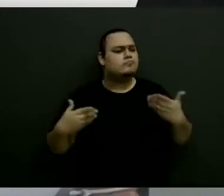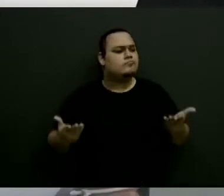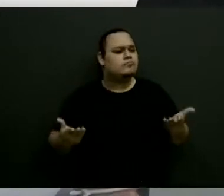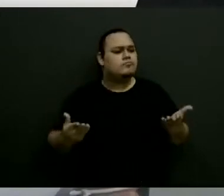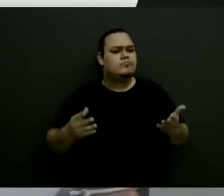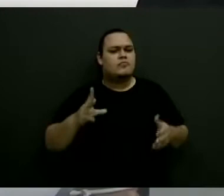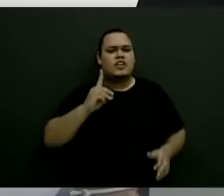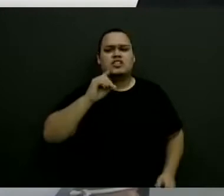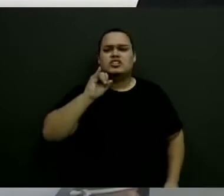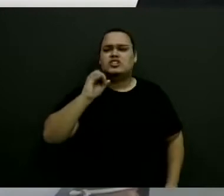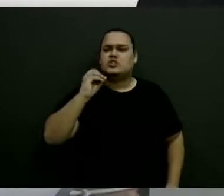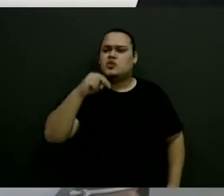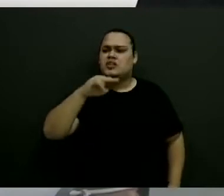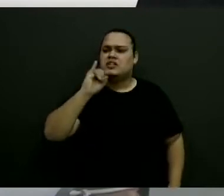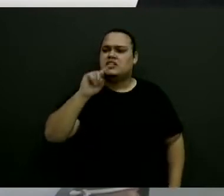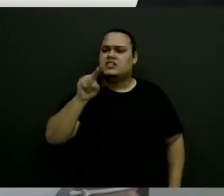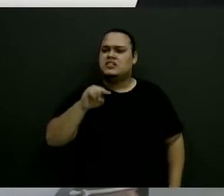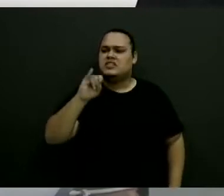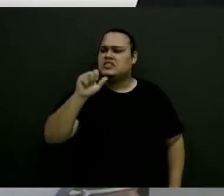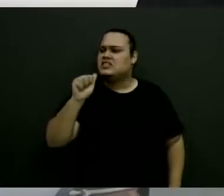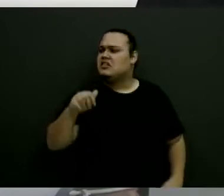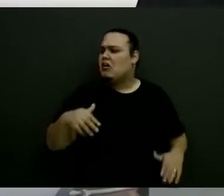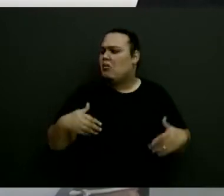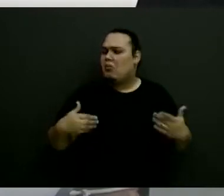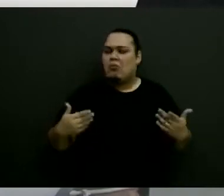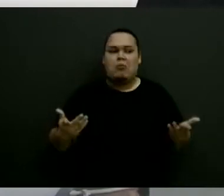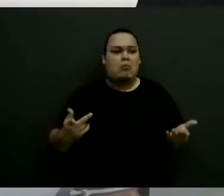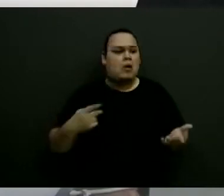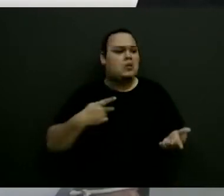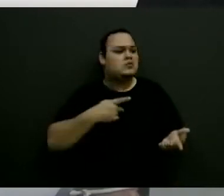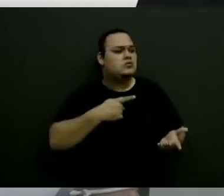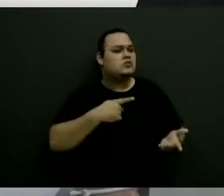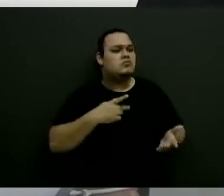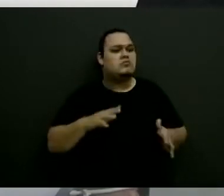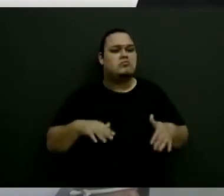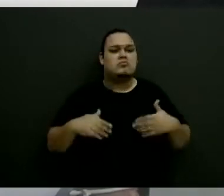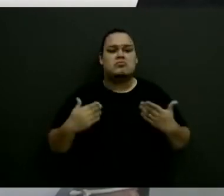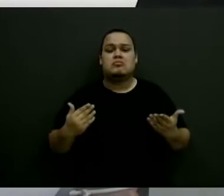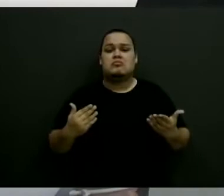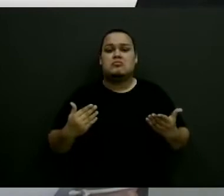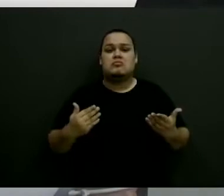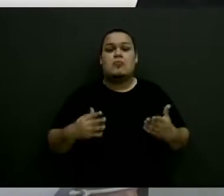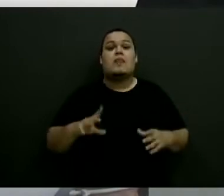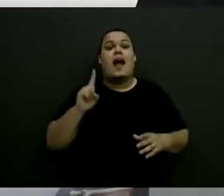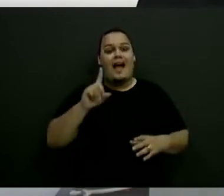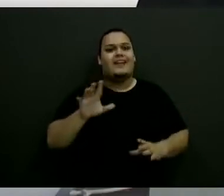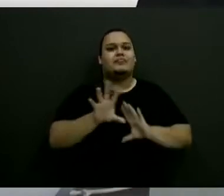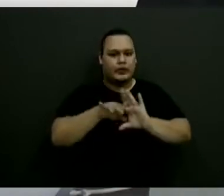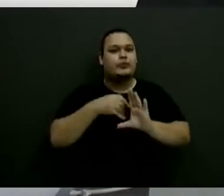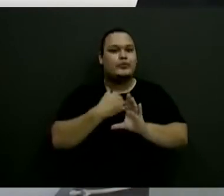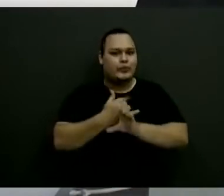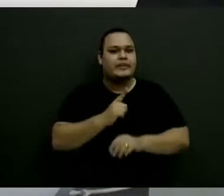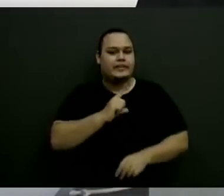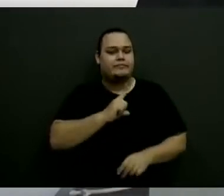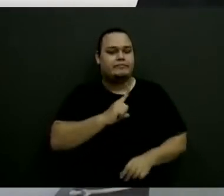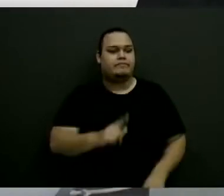Pastora Dionísia está por aqui? Alguém do Conselho Nacional, além do pastor Tamar, nosso coordenador? Sim. Ela está no YouTube, ela tá